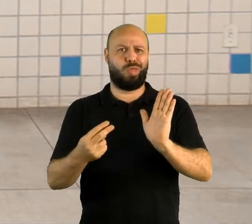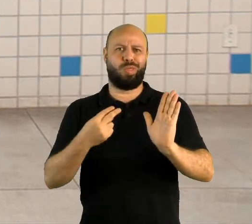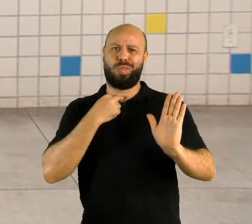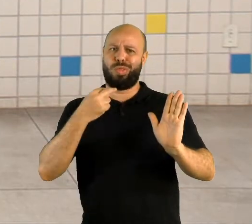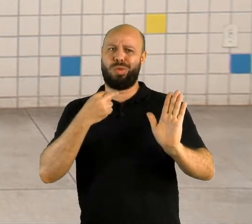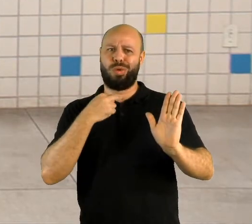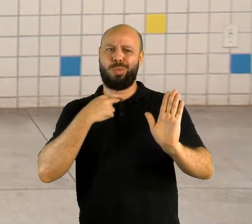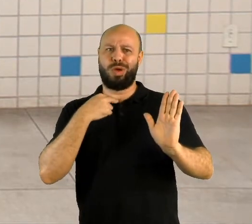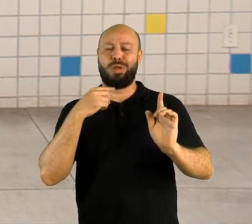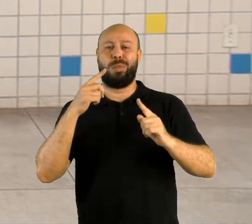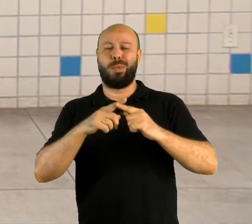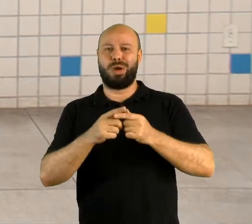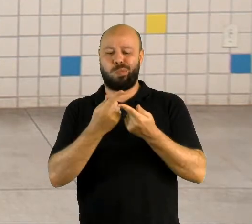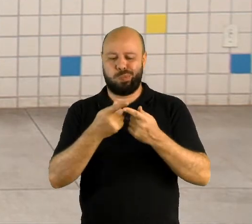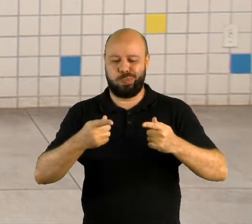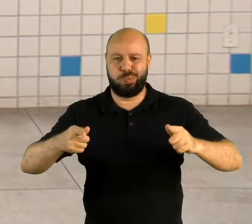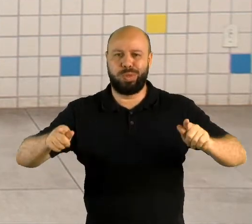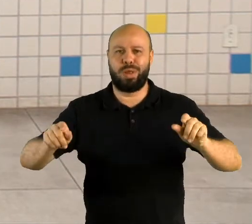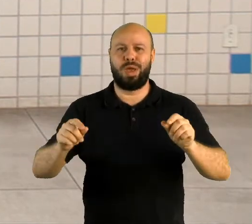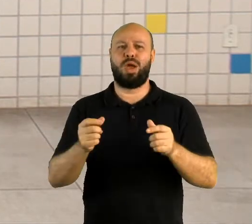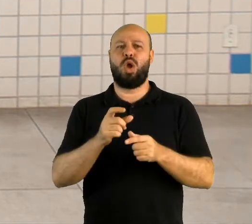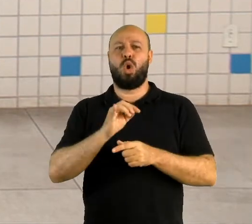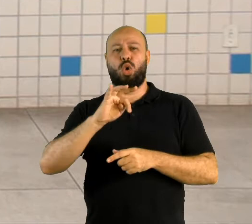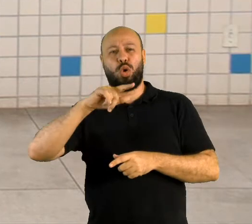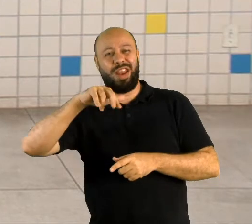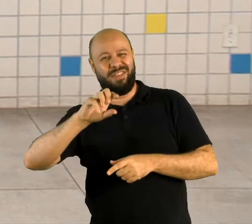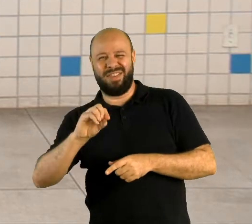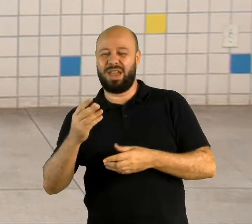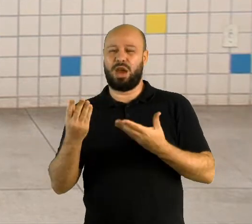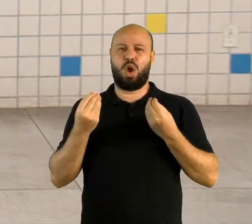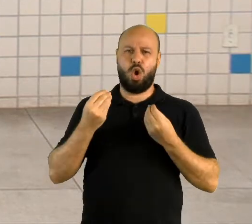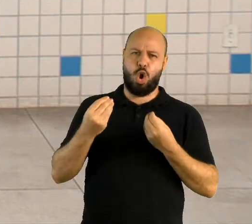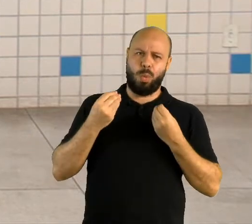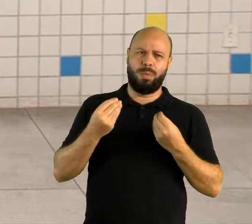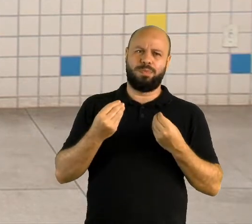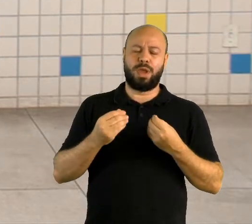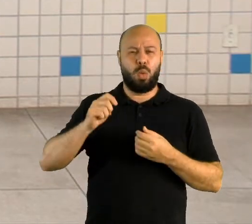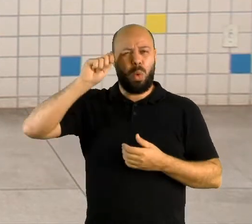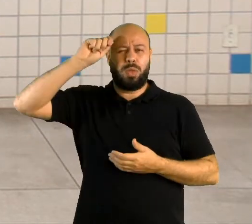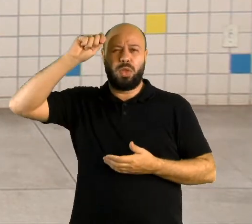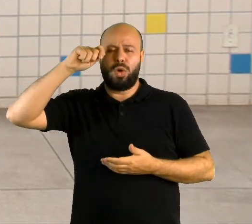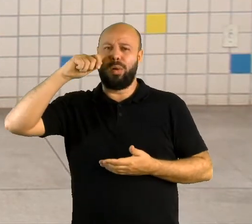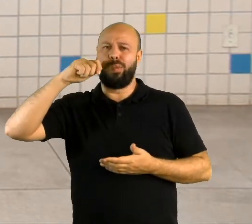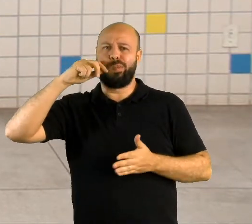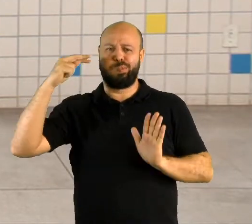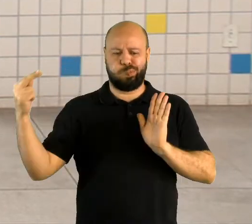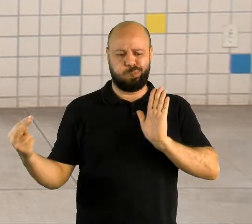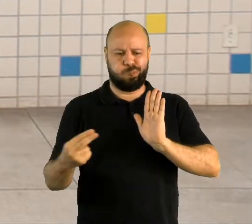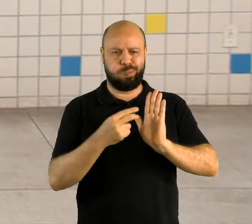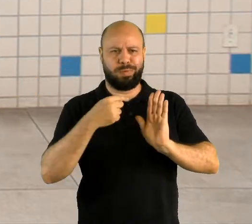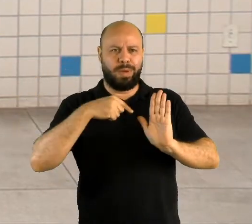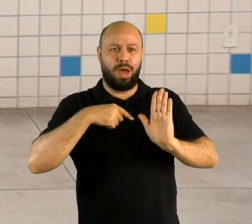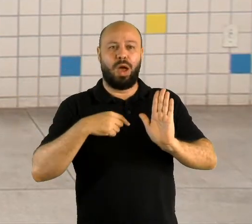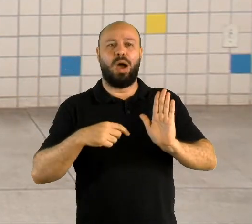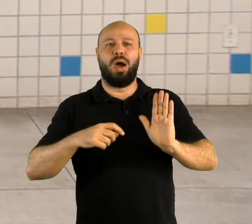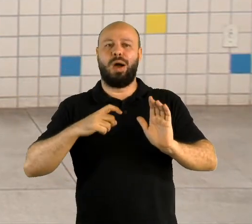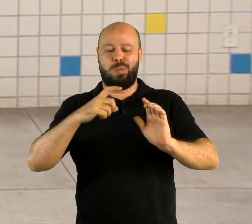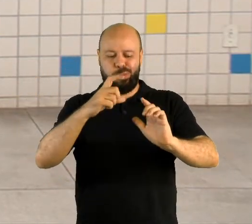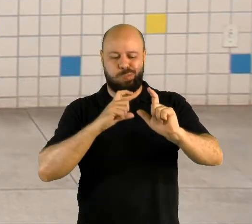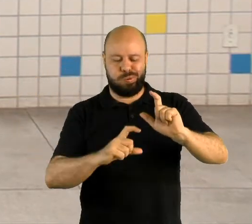infrações gramaticais e ortográficas. O autor as coloca entre esses delitos leves